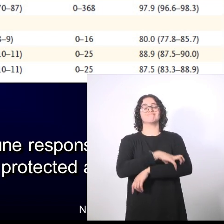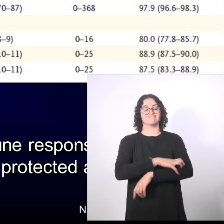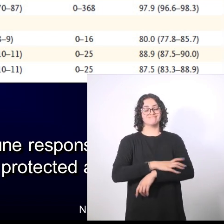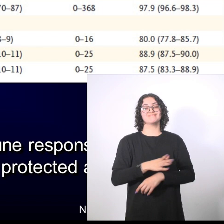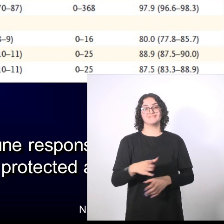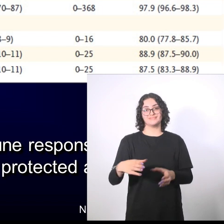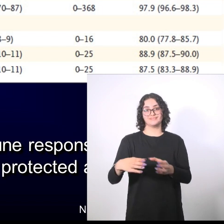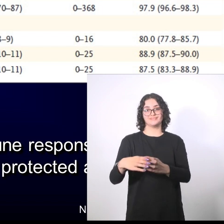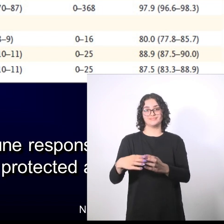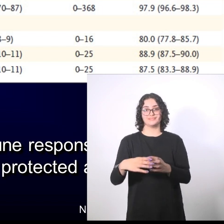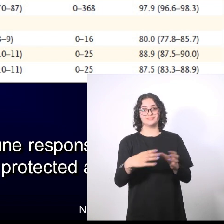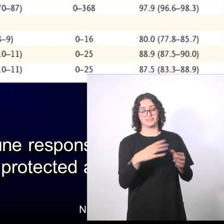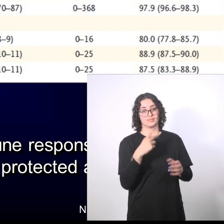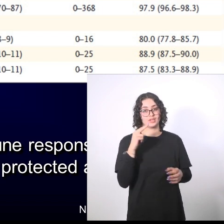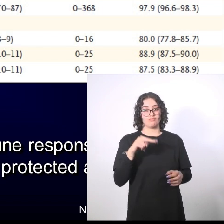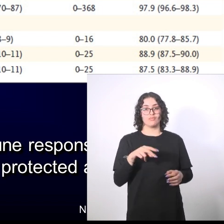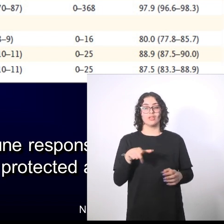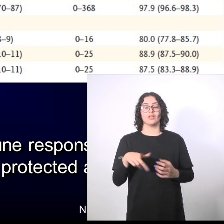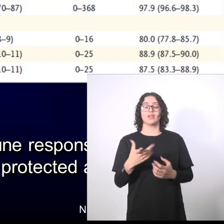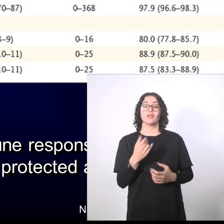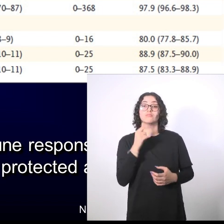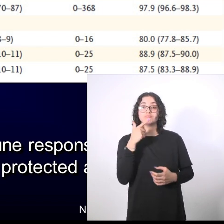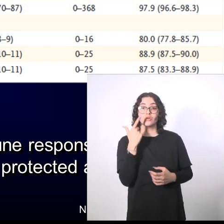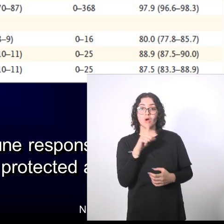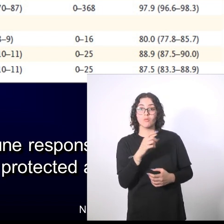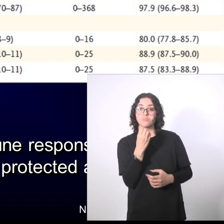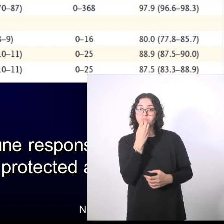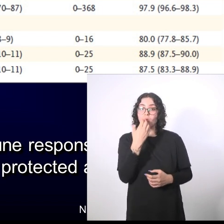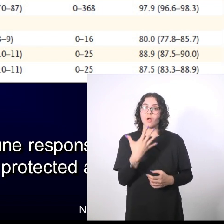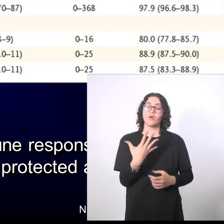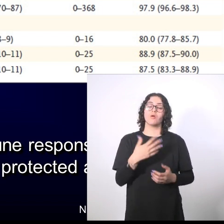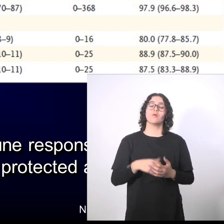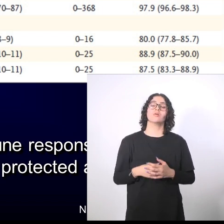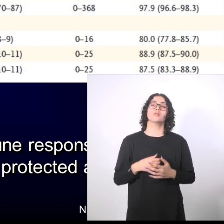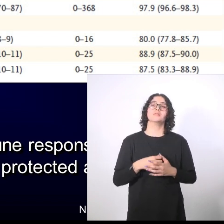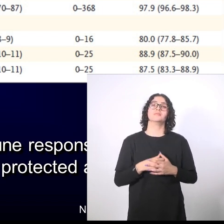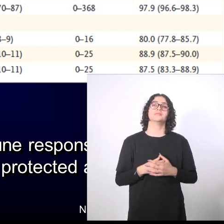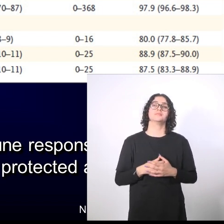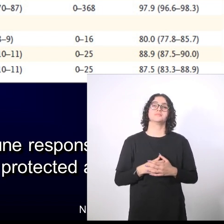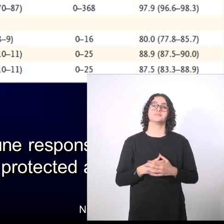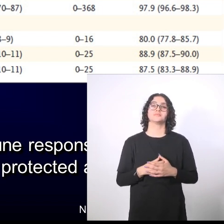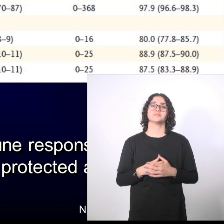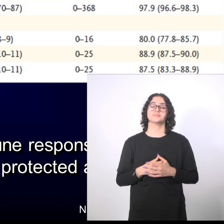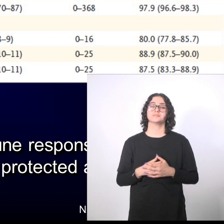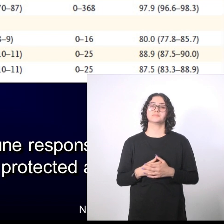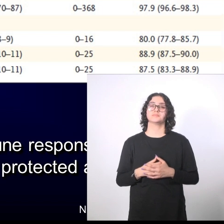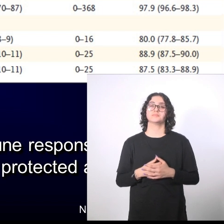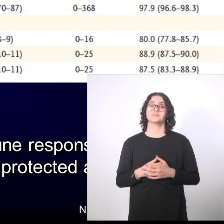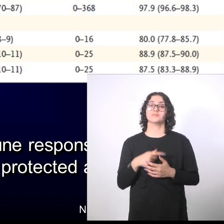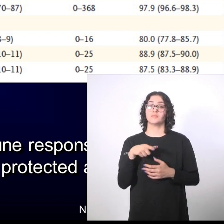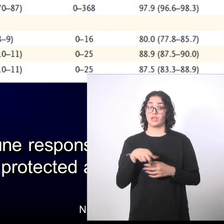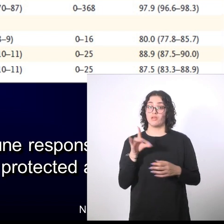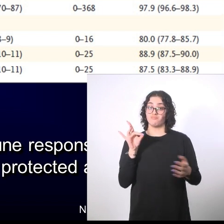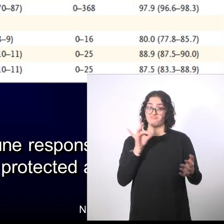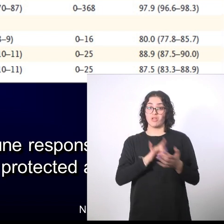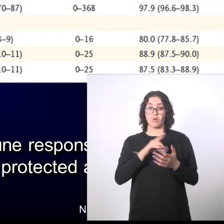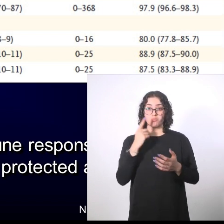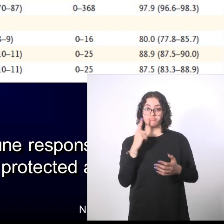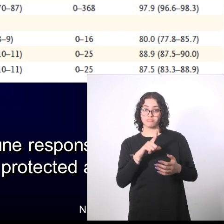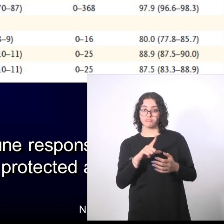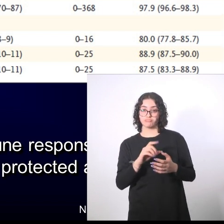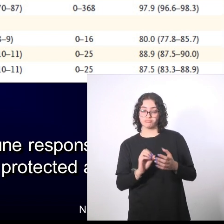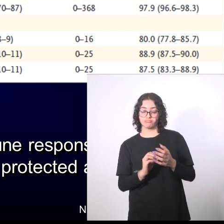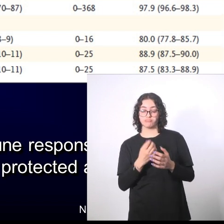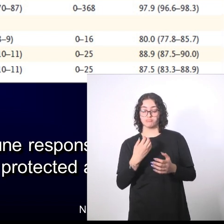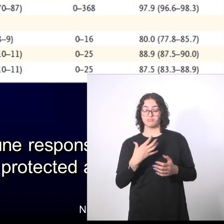do ponto de vista de resposta imune, como desse que eles chamam, que é o surrogate, quer dizer, que é o marcador de eficácia, houve